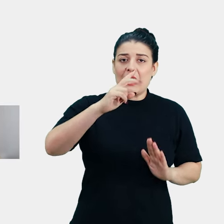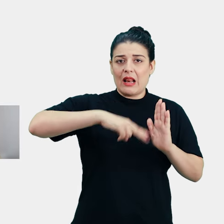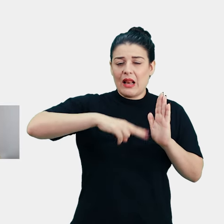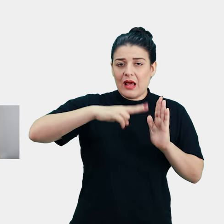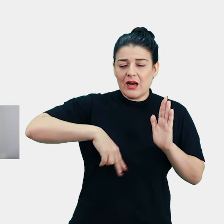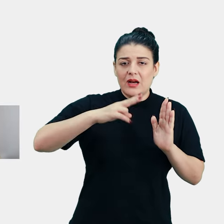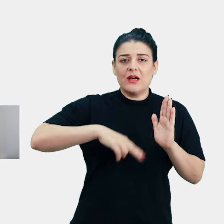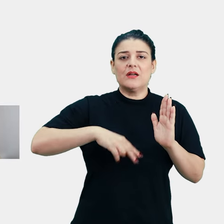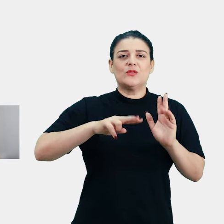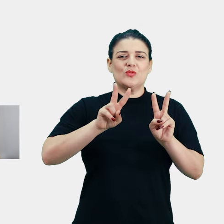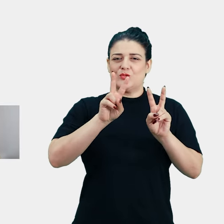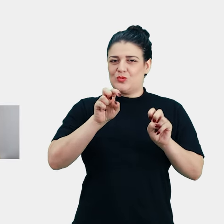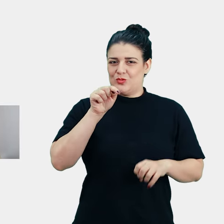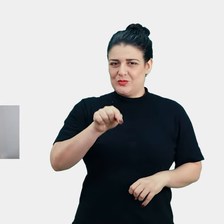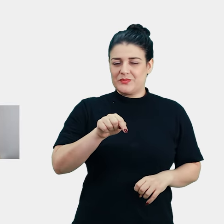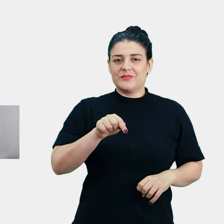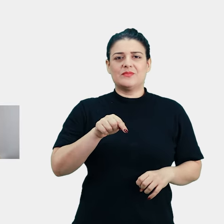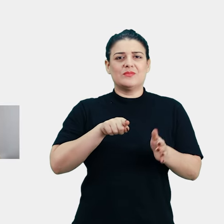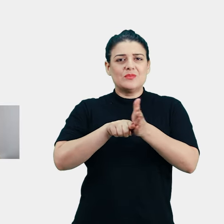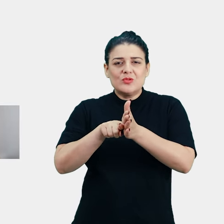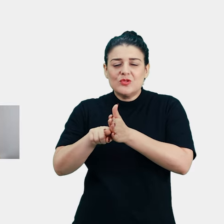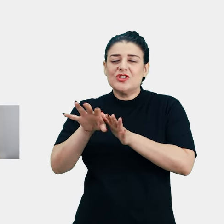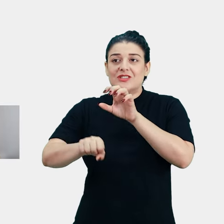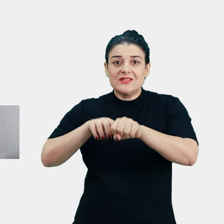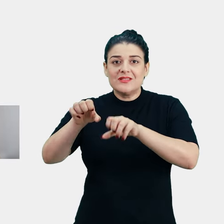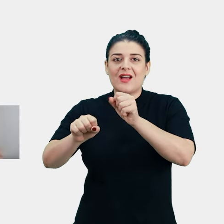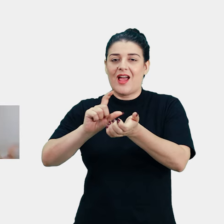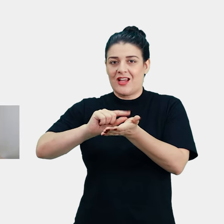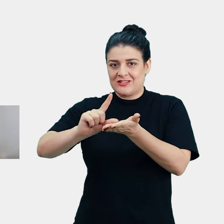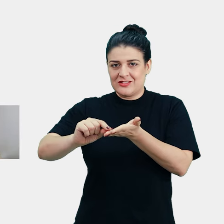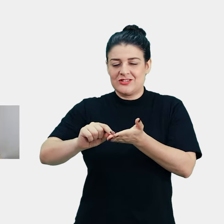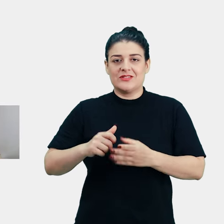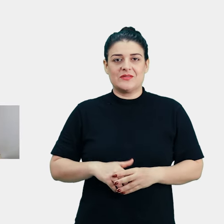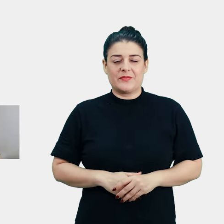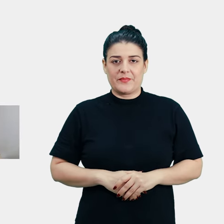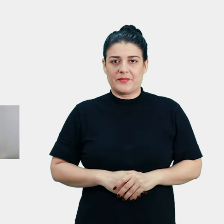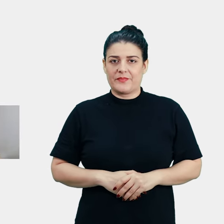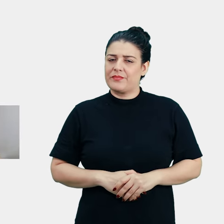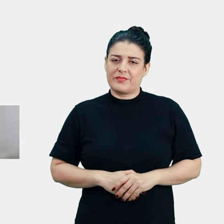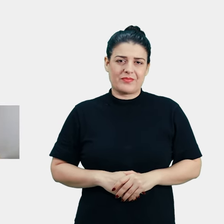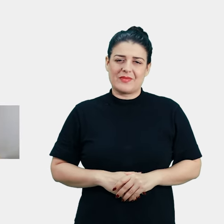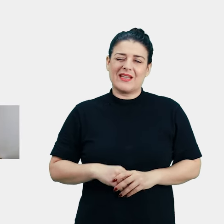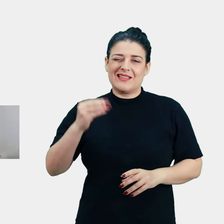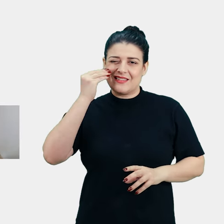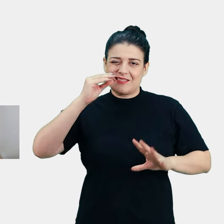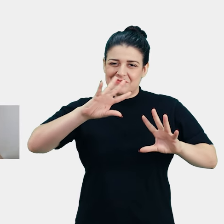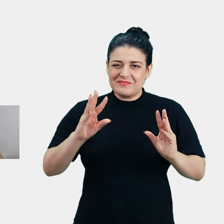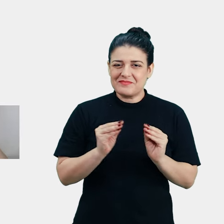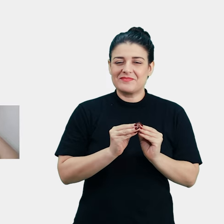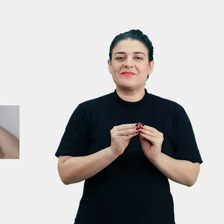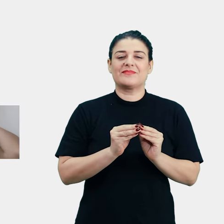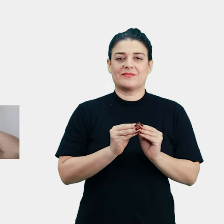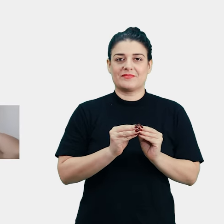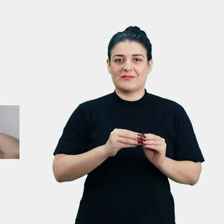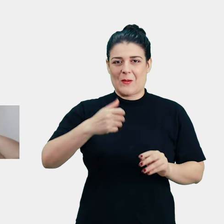mais sobre o assunto, buscar os artigos, tá? Então, não me estendendo muito nesse primeiro